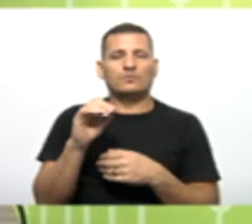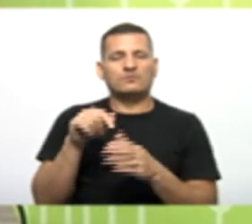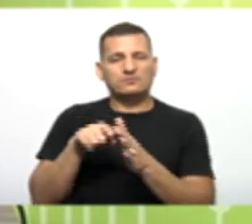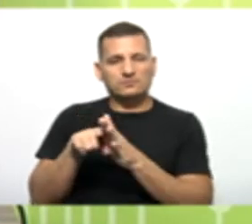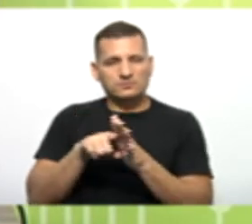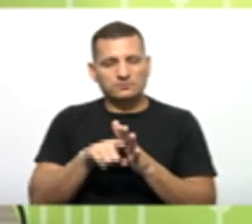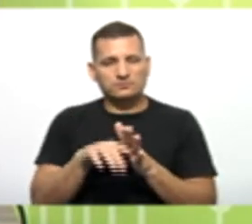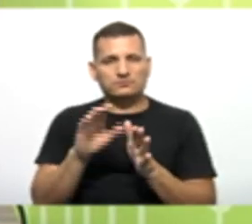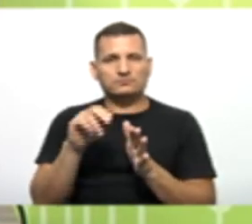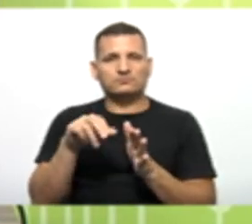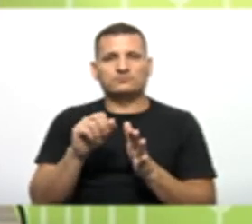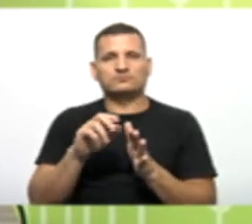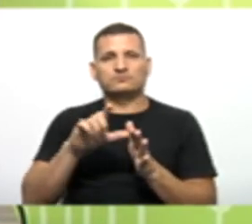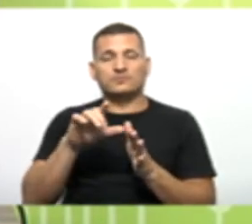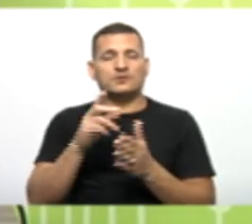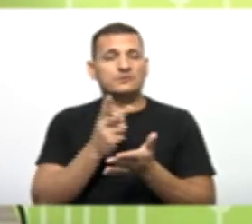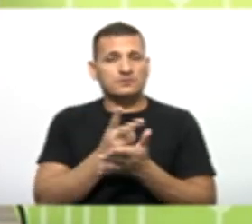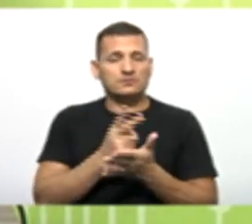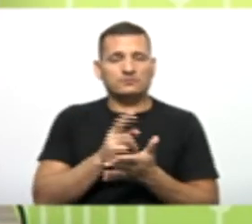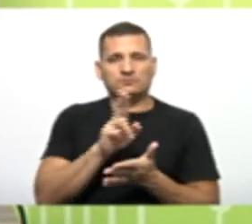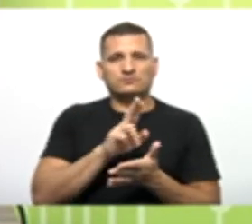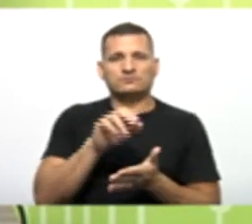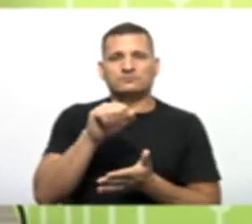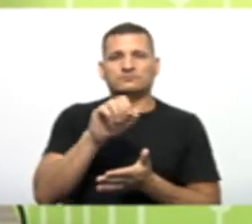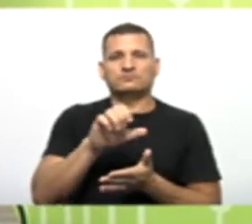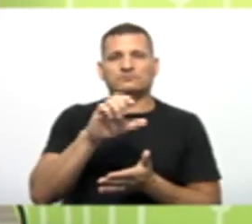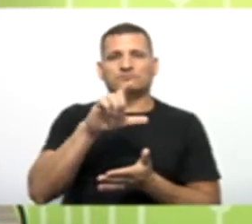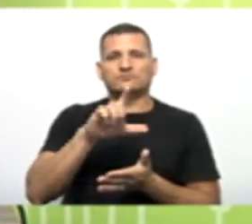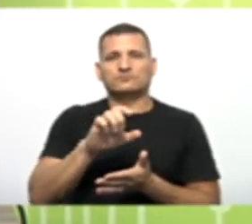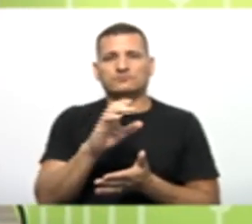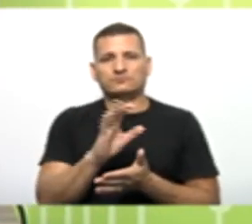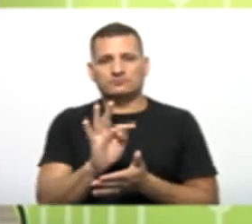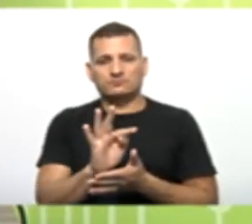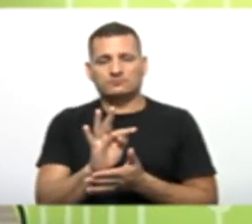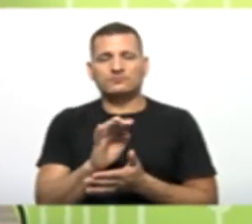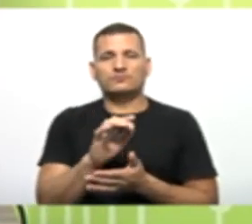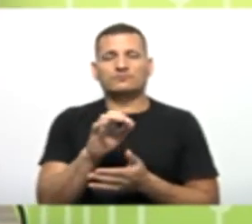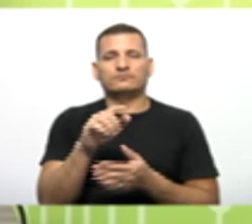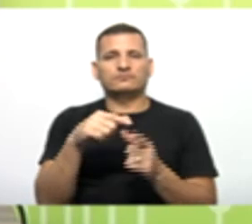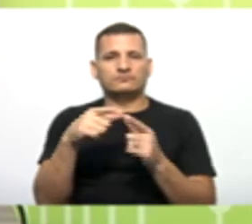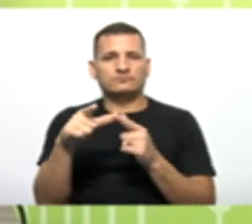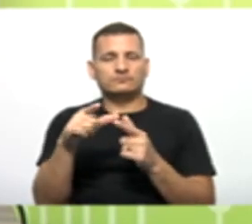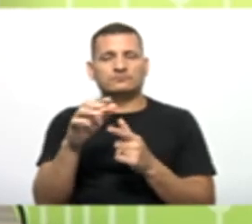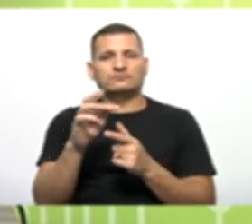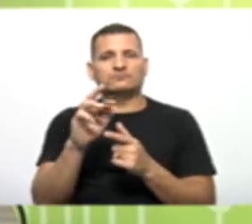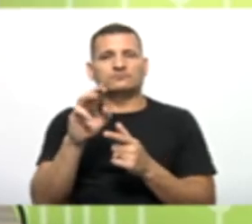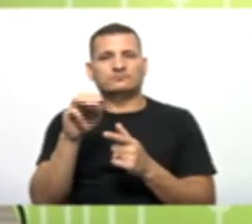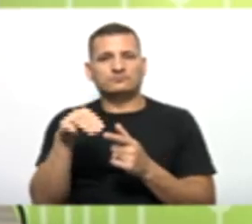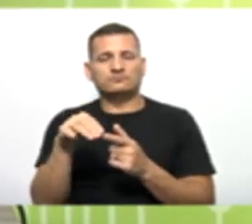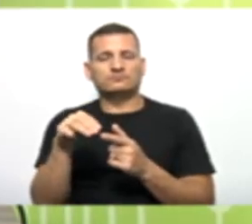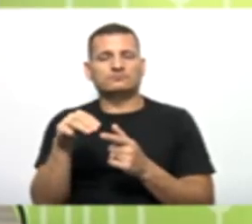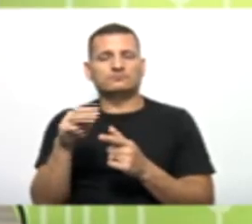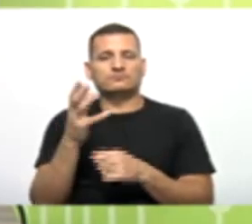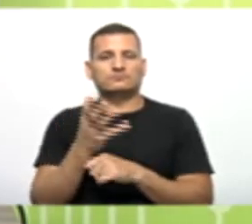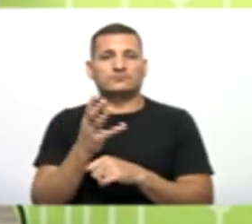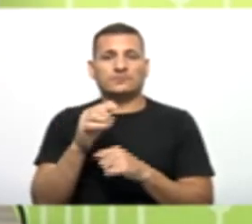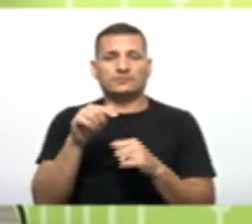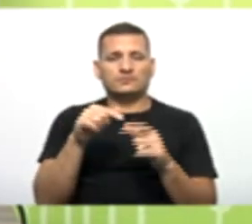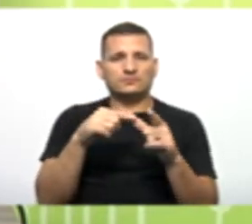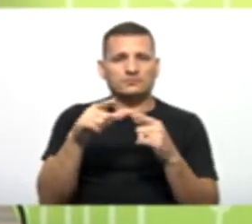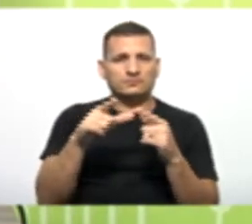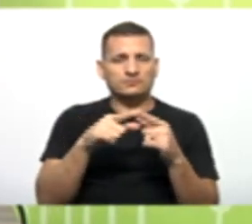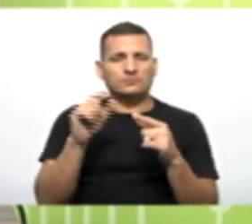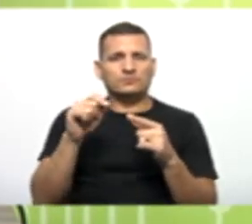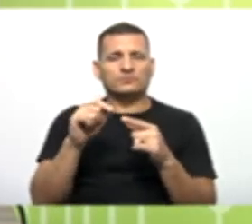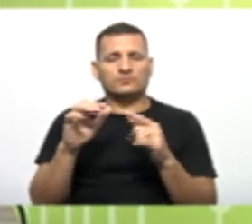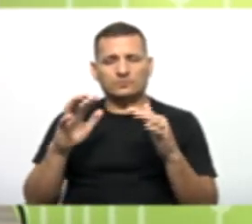nós vamos utilizar o select. Então, temos aqui select, asterisco, foram disciplinas, ou seja, esse asterisco ele vai trazer todos